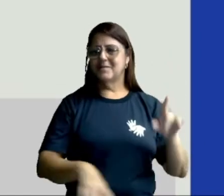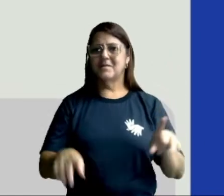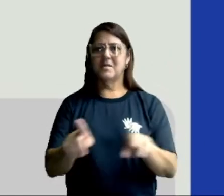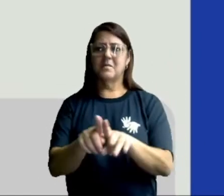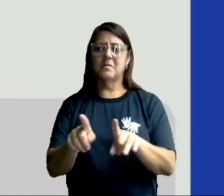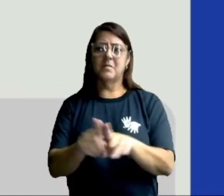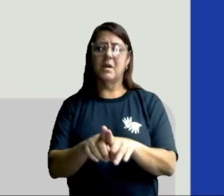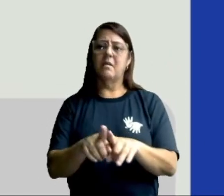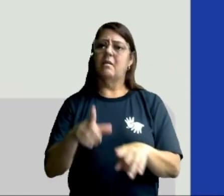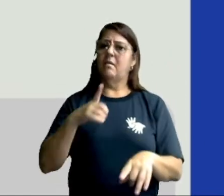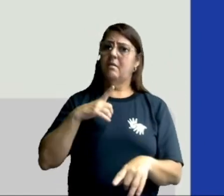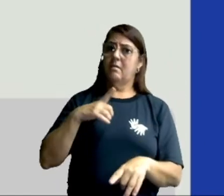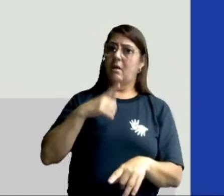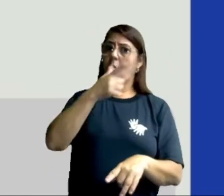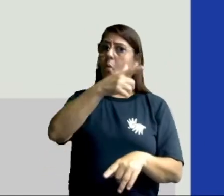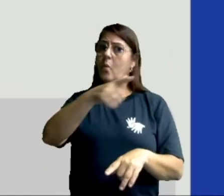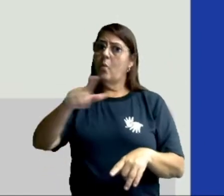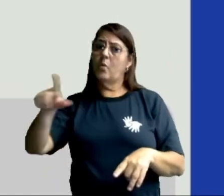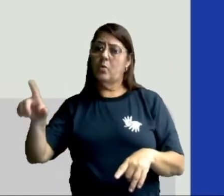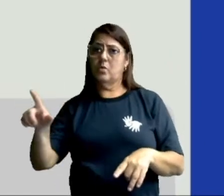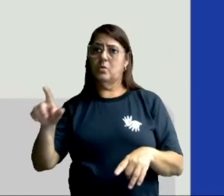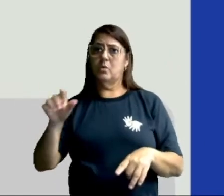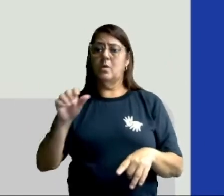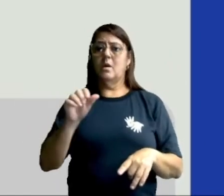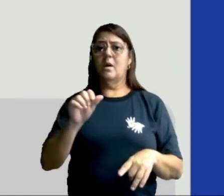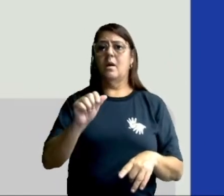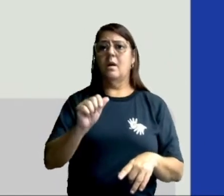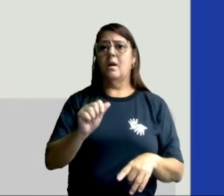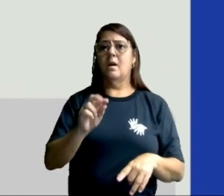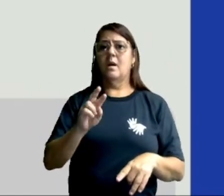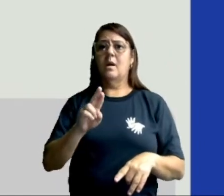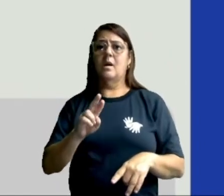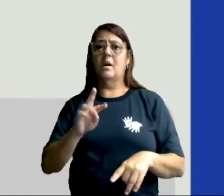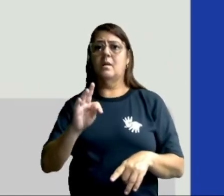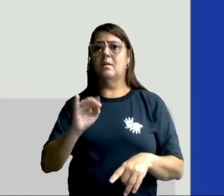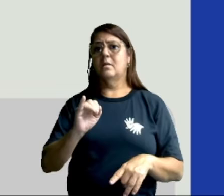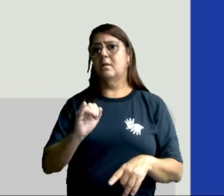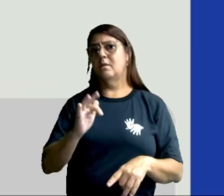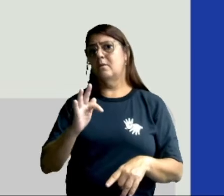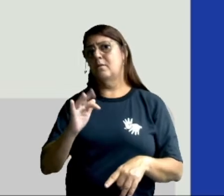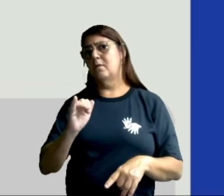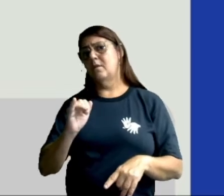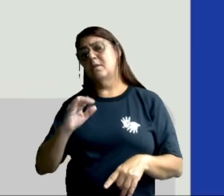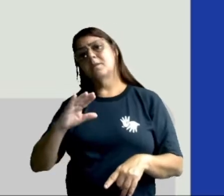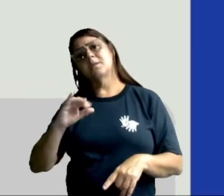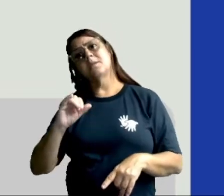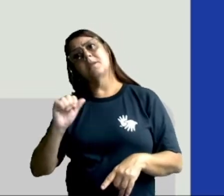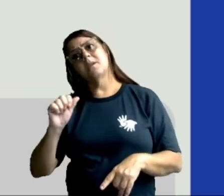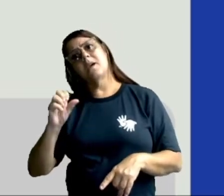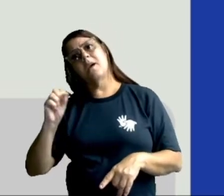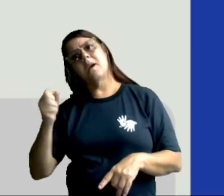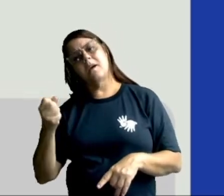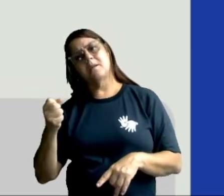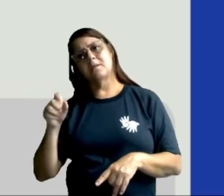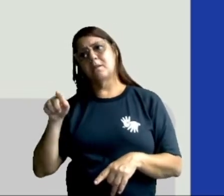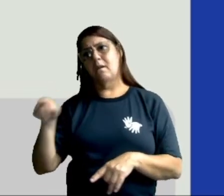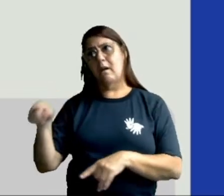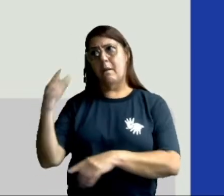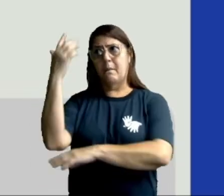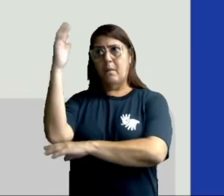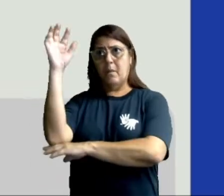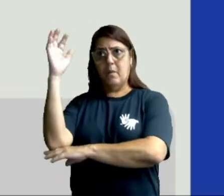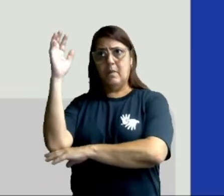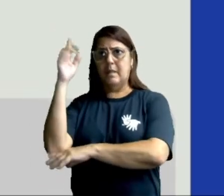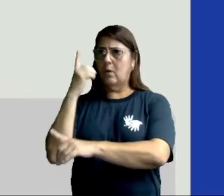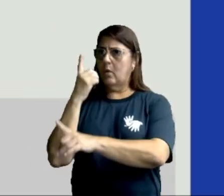materiais artificiais, né? Que são produzidos a partir de materiais retirados da natureza, só que a gente não